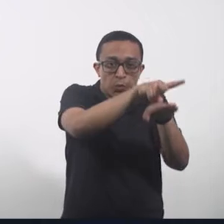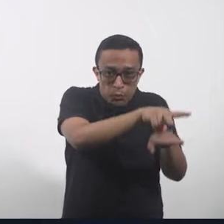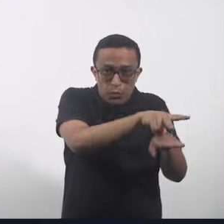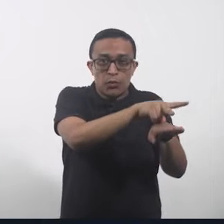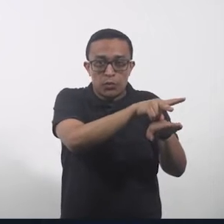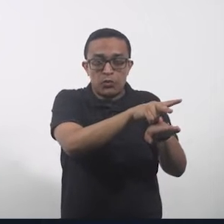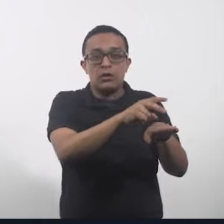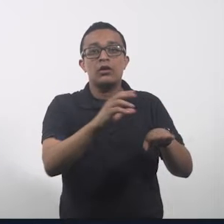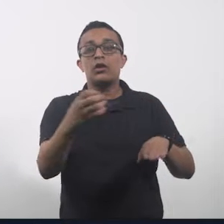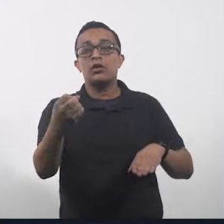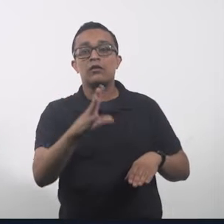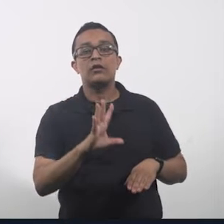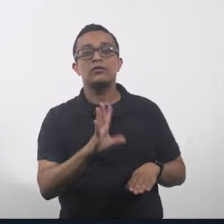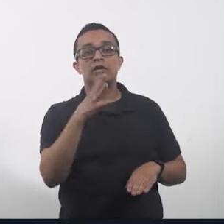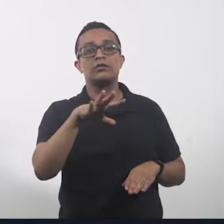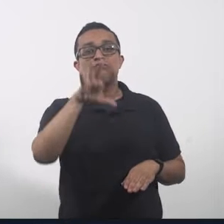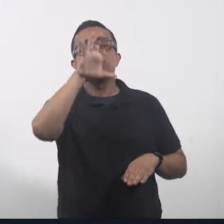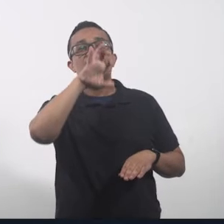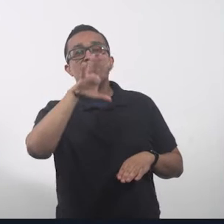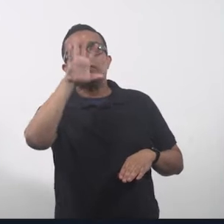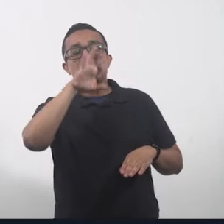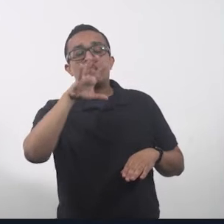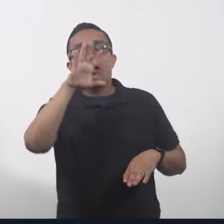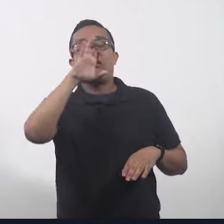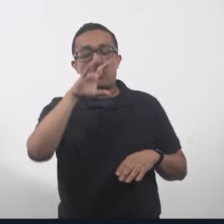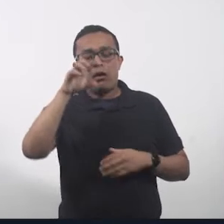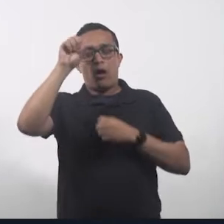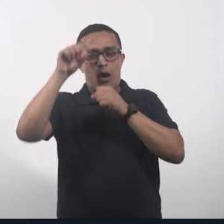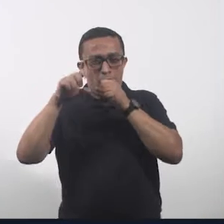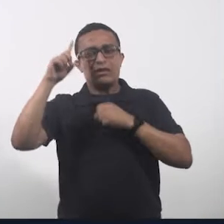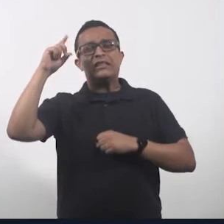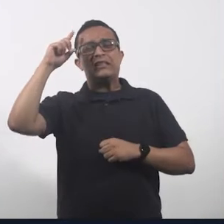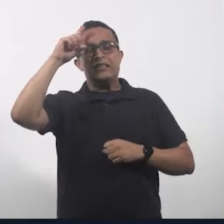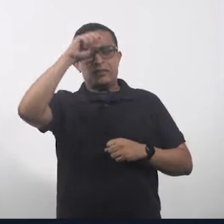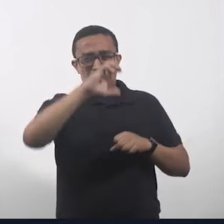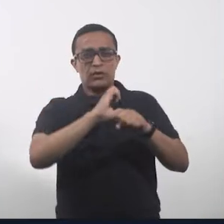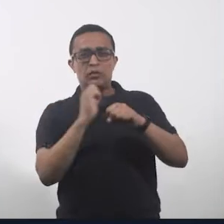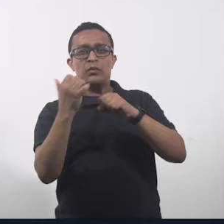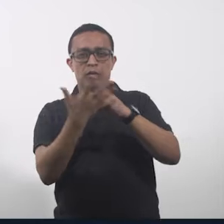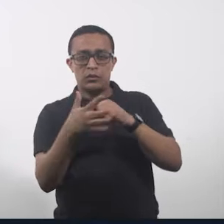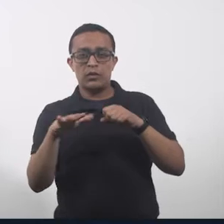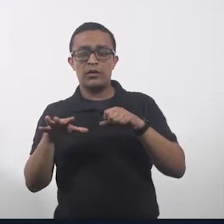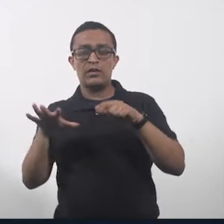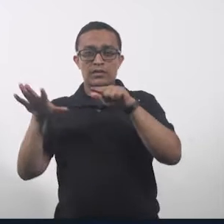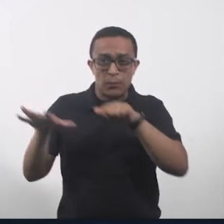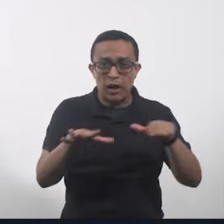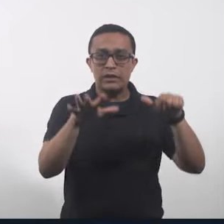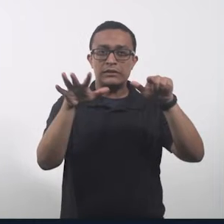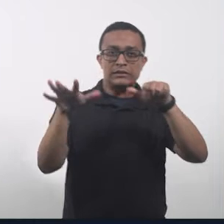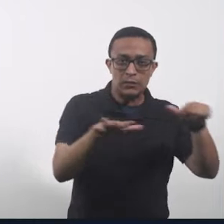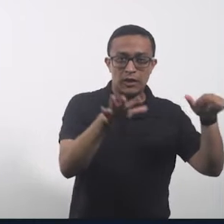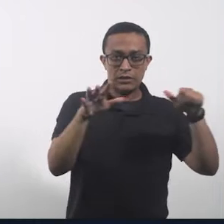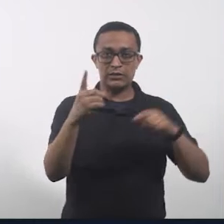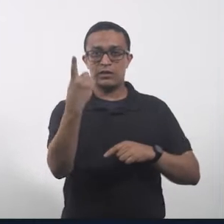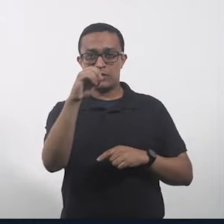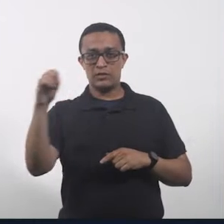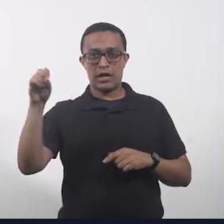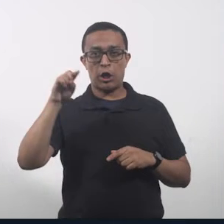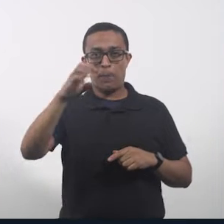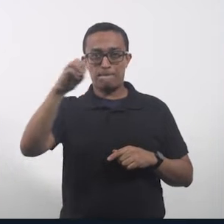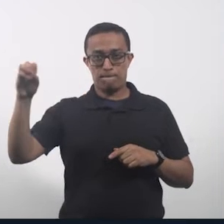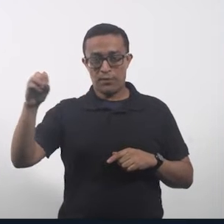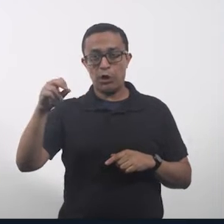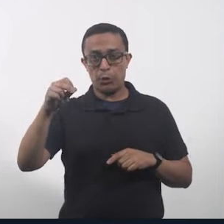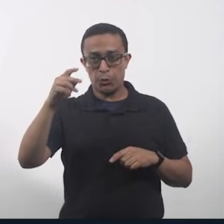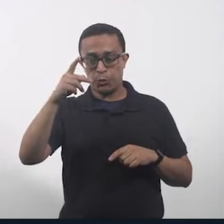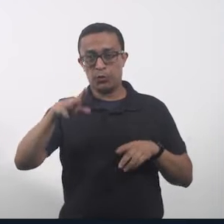síndromes respiratórias agudas graves hospitalizadas por Covid-19 por semana, por 100 mil habitantes, né, uma taxa.